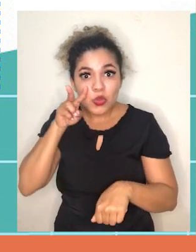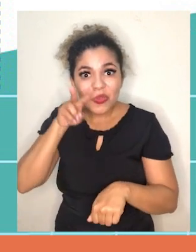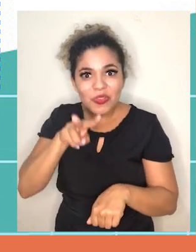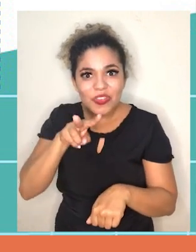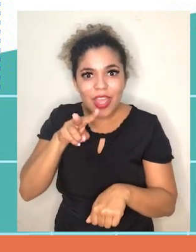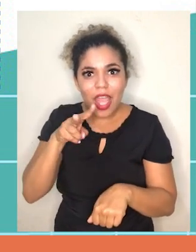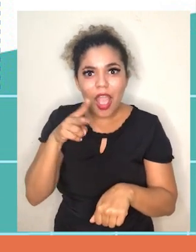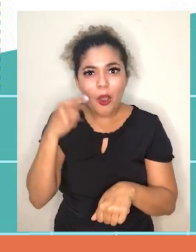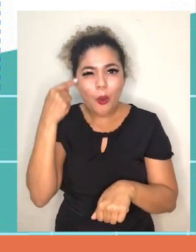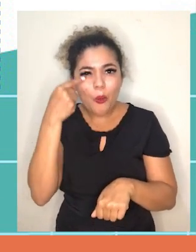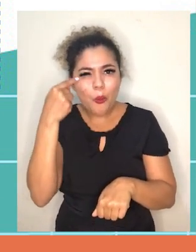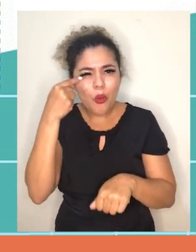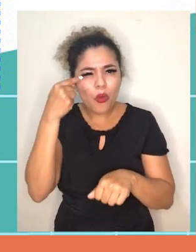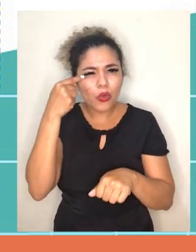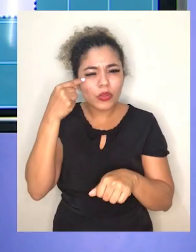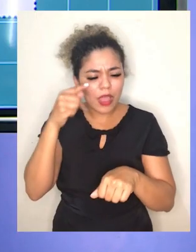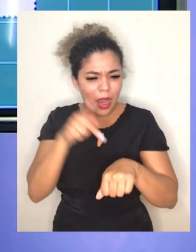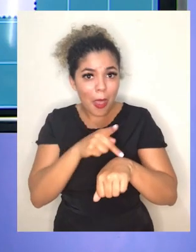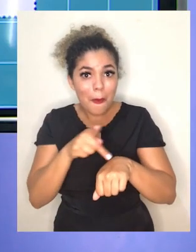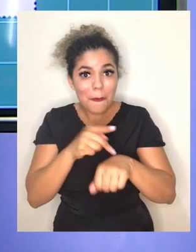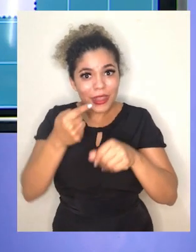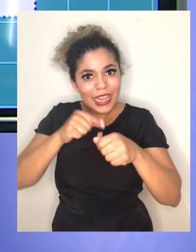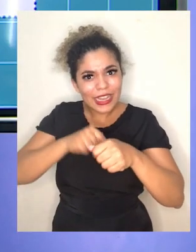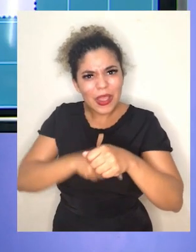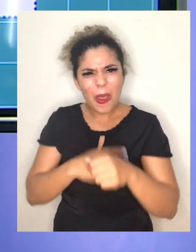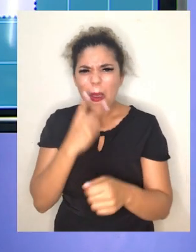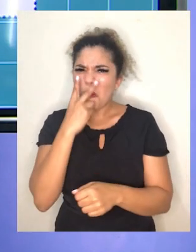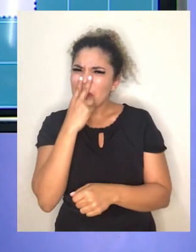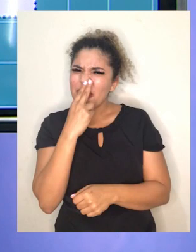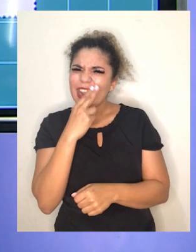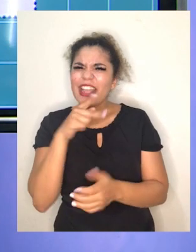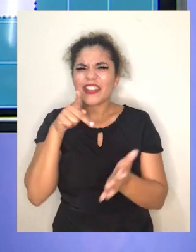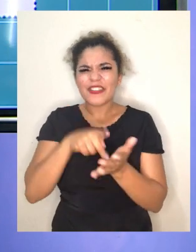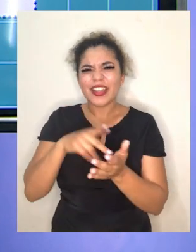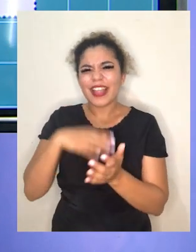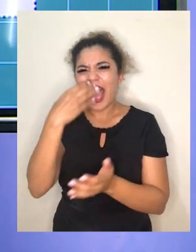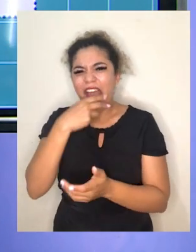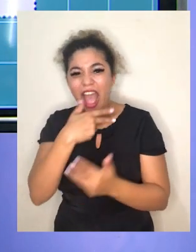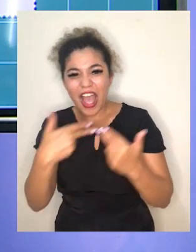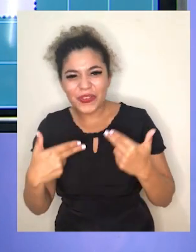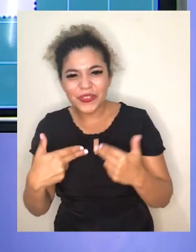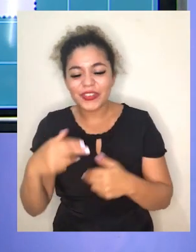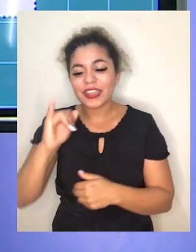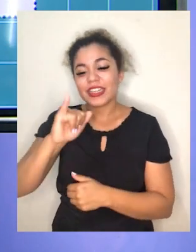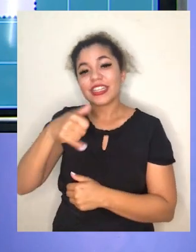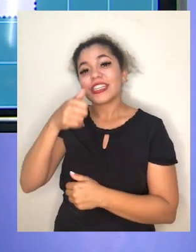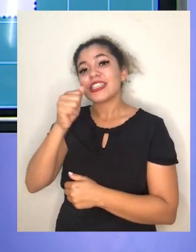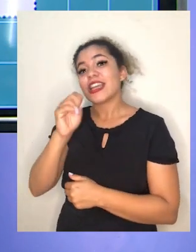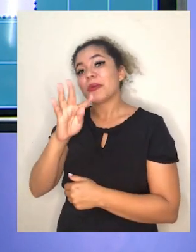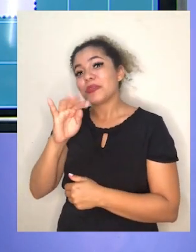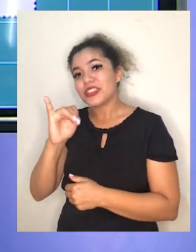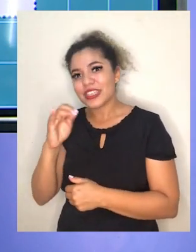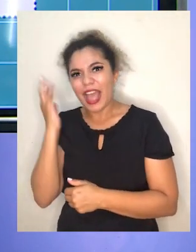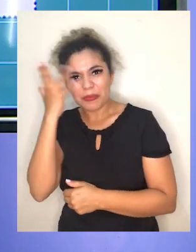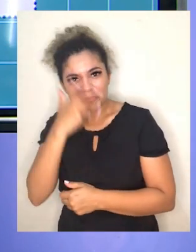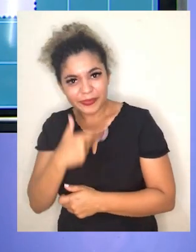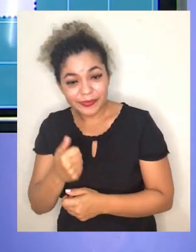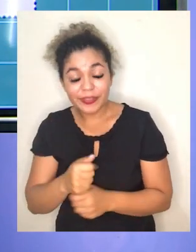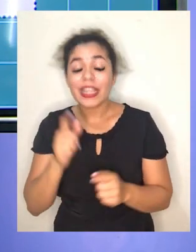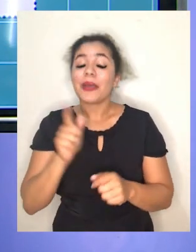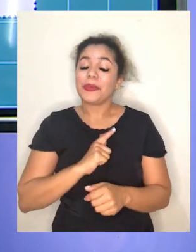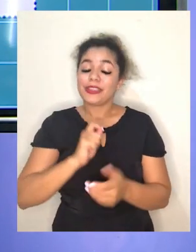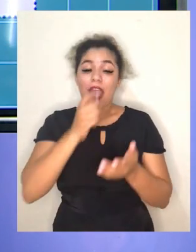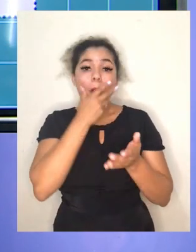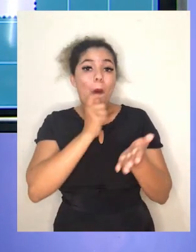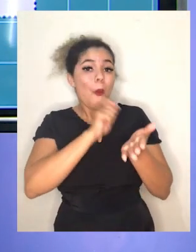gente olha, chega o olho dela destaca e a gente vê que parece muito um jabuticaba de tão lindo. Pois é, aqui o autor